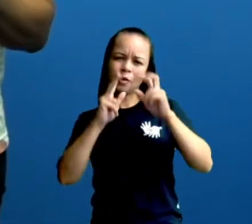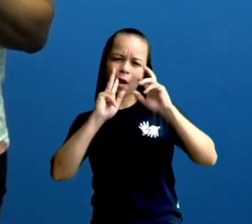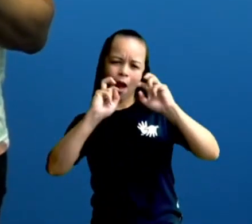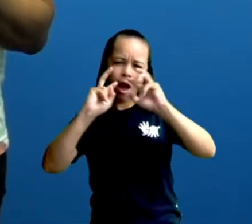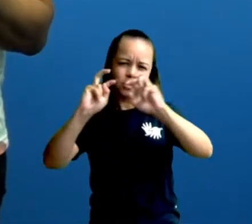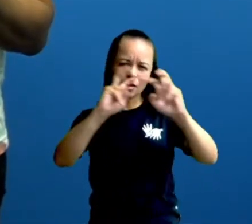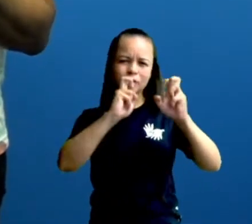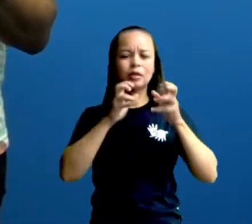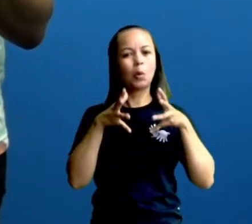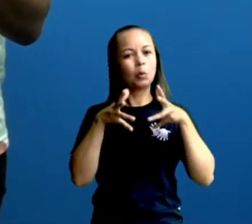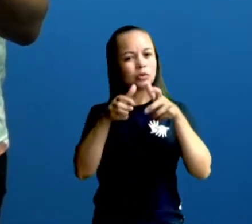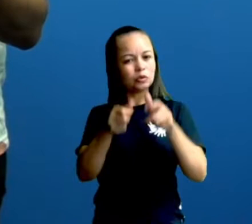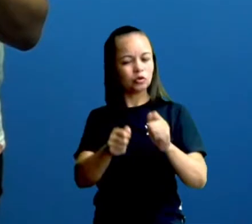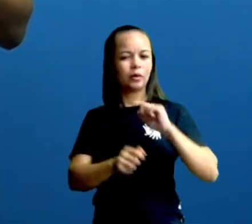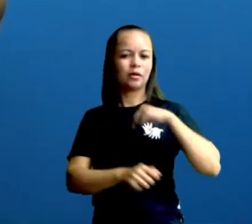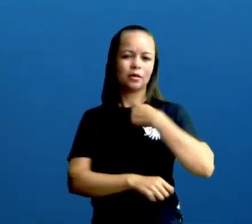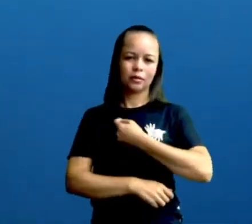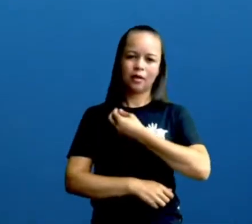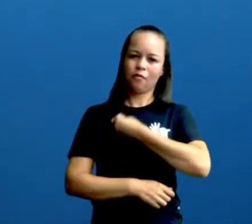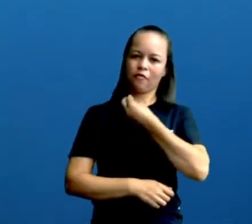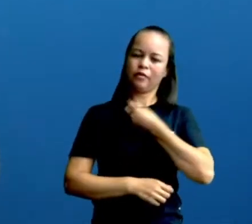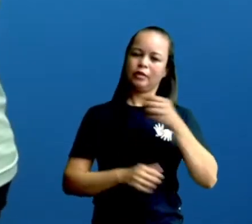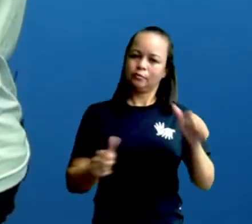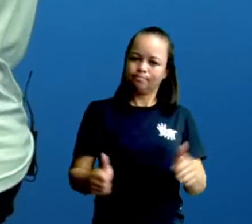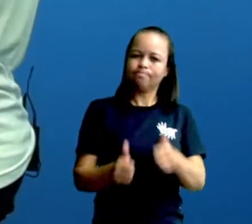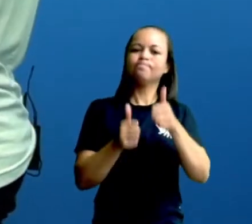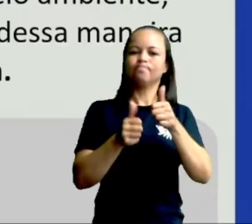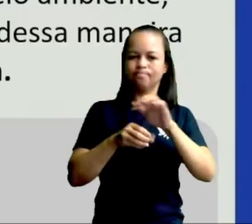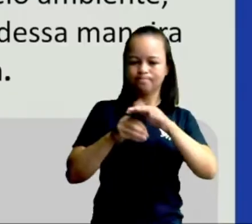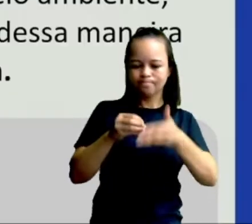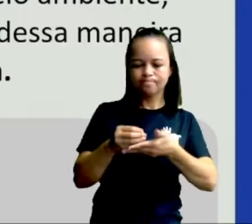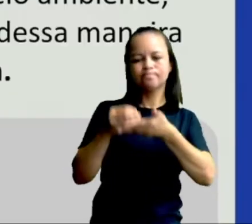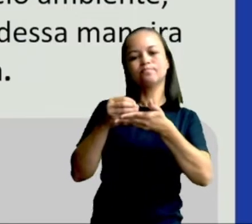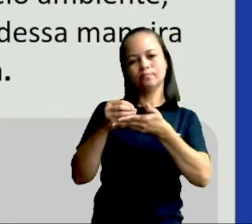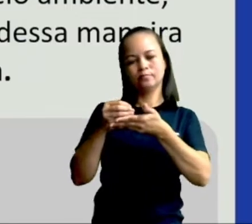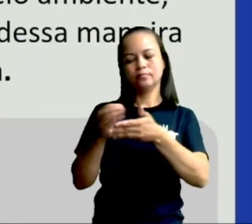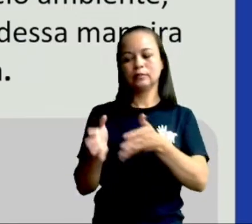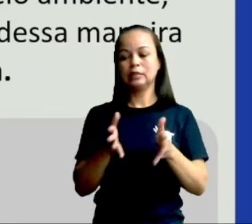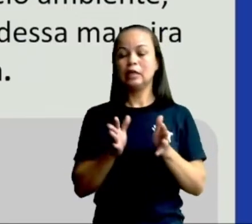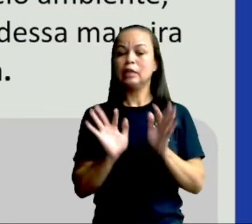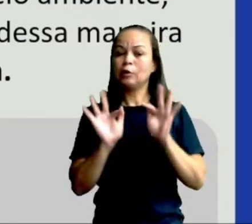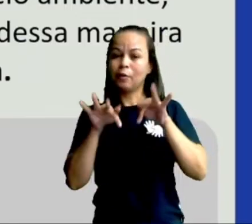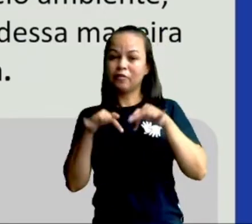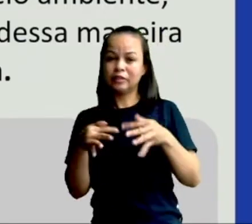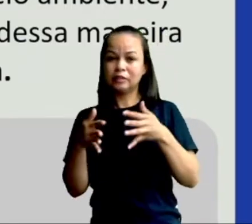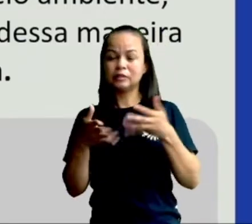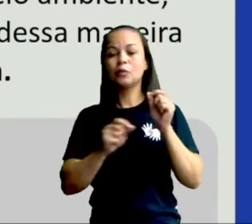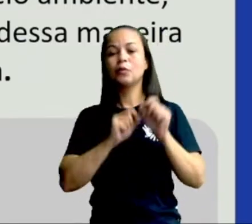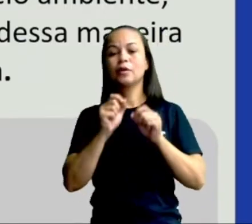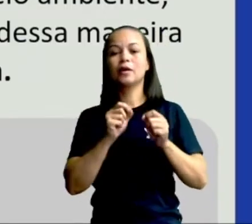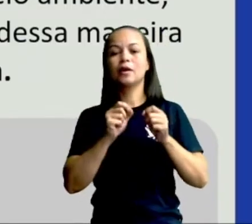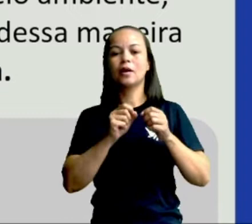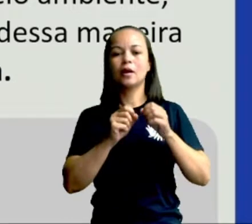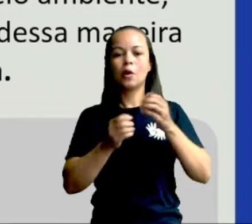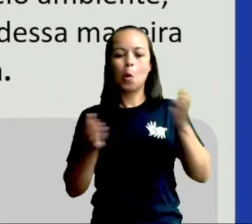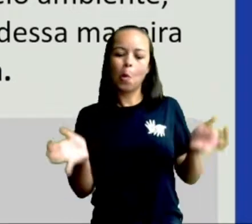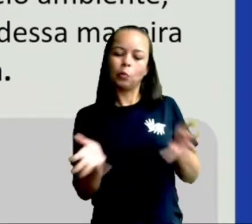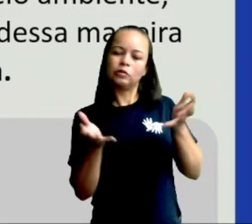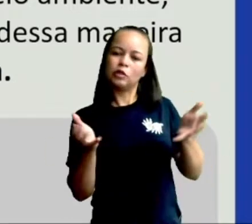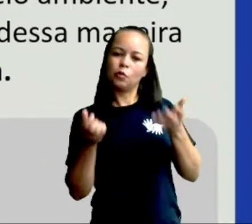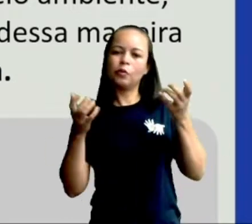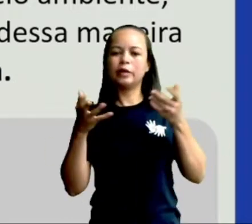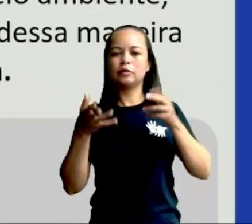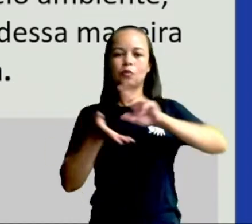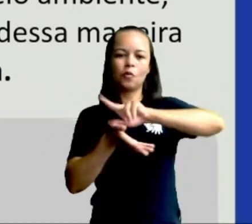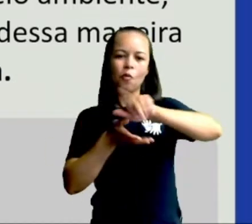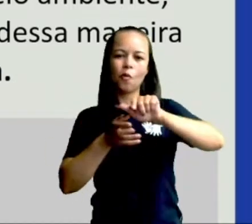a gente possa ter uma vida mais saudável e mais sustentável. E aí, para finalizar, né, contribuindo dessa maneira com as